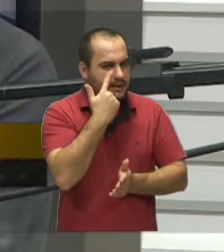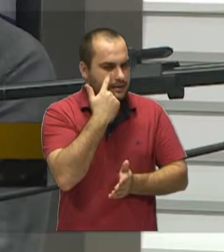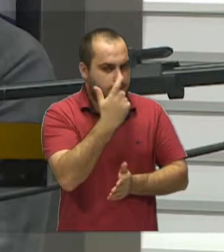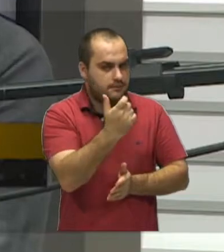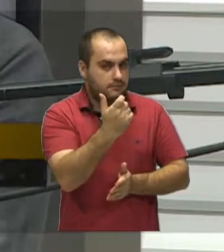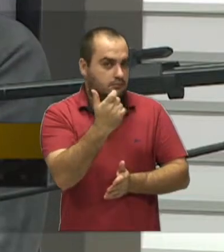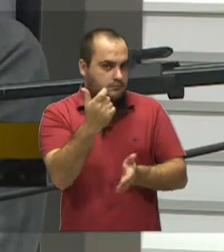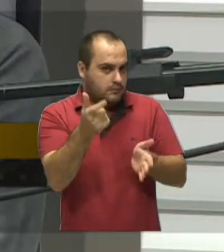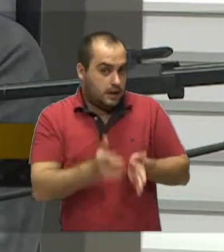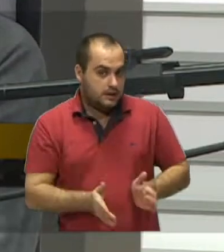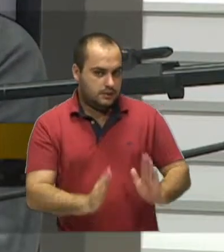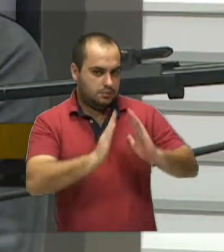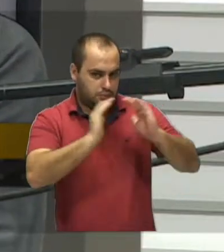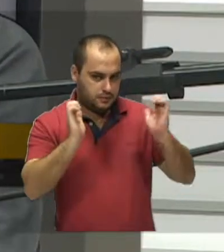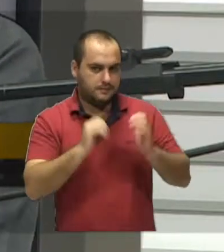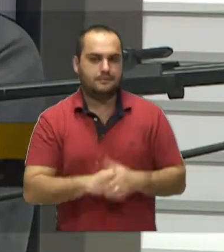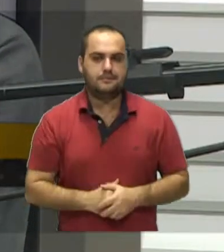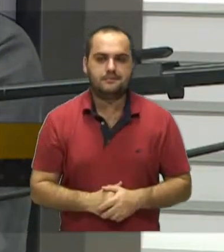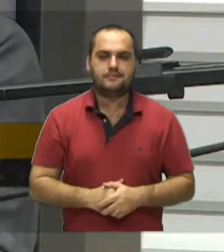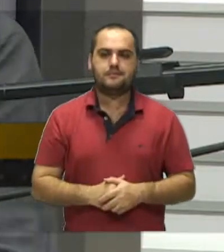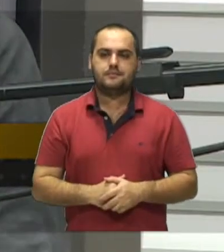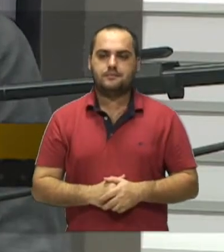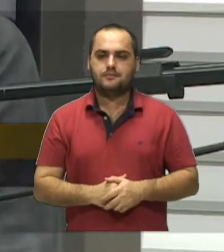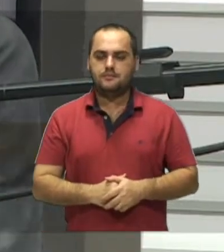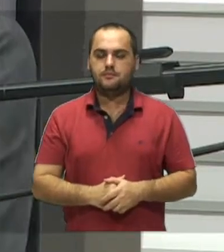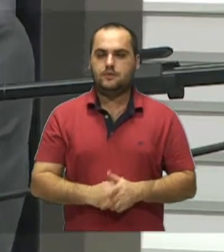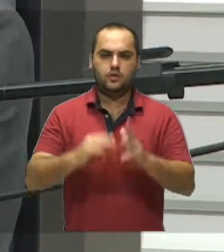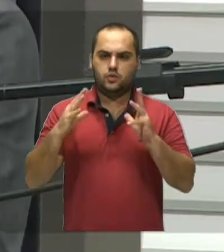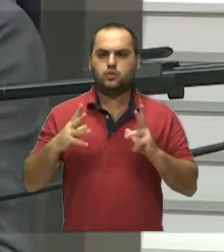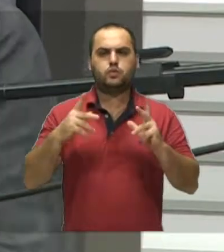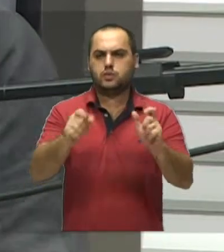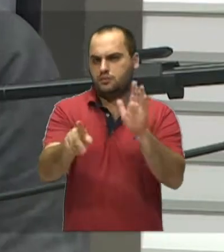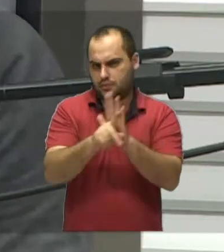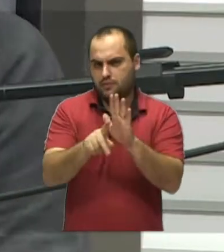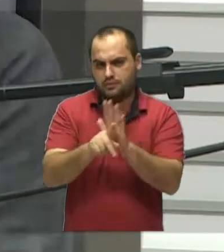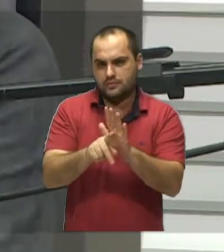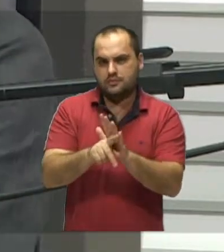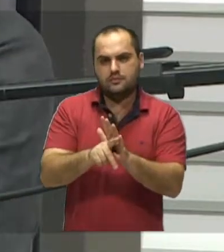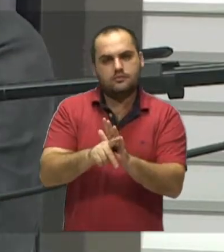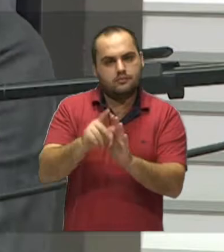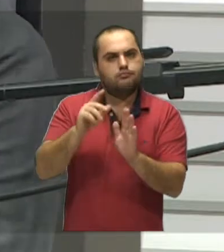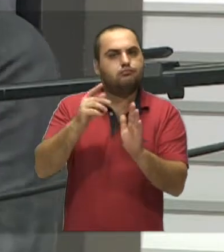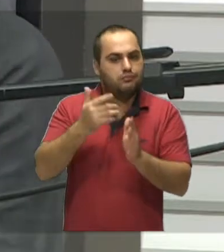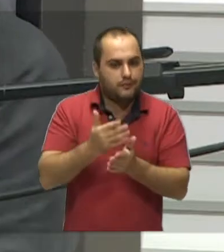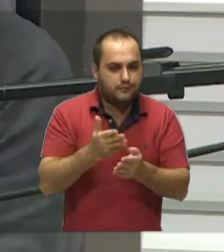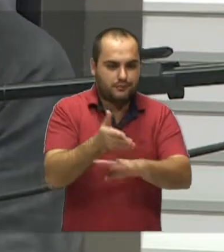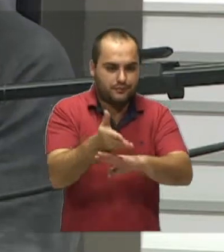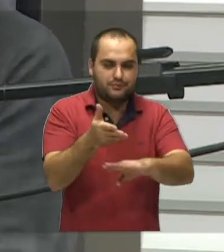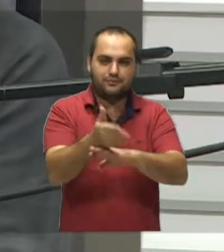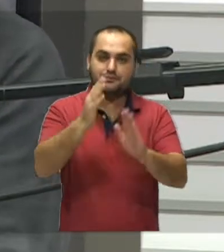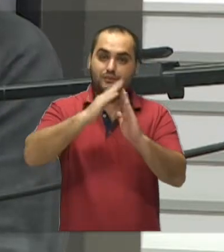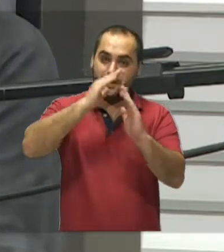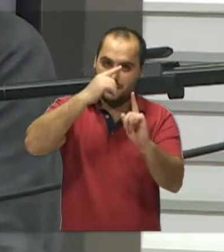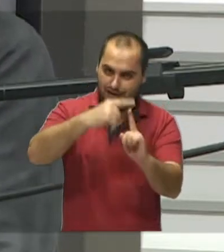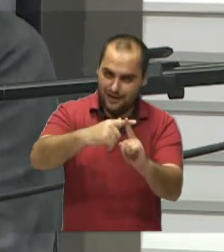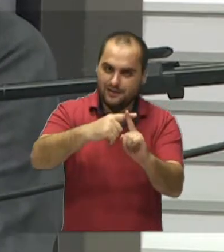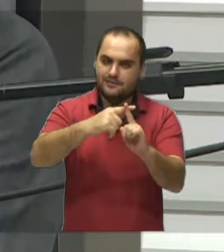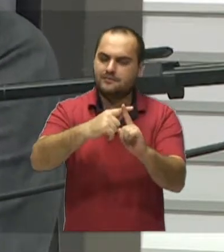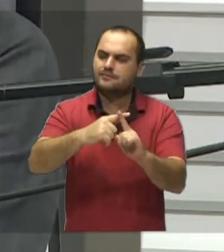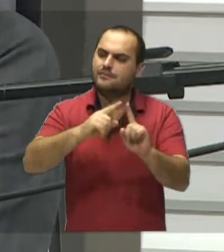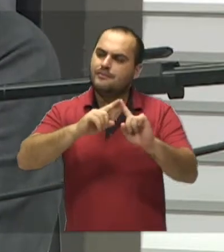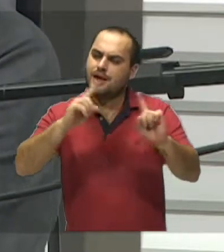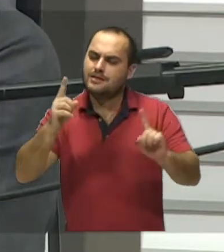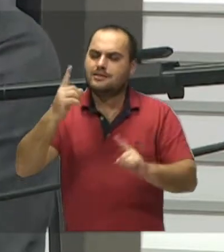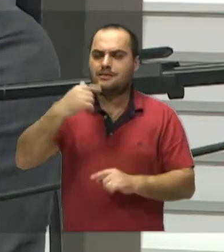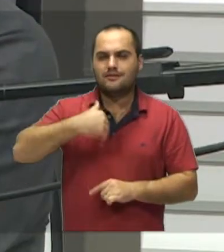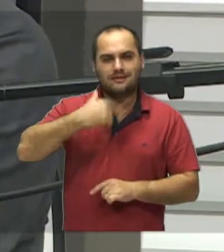mesmo falou, e criada nos moldes tradicionais, né, na igreja católica e tal. Então, eu comecei a me interessar ainda